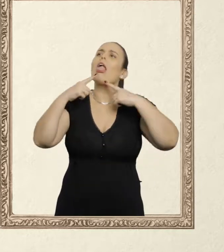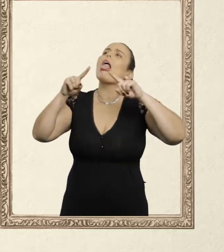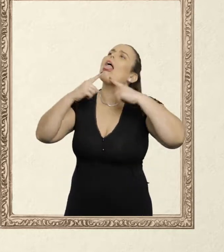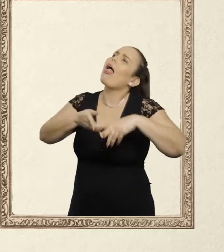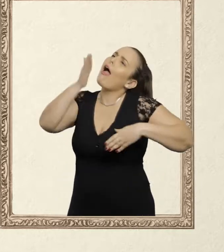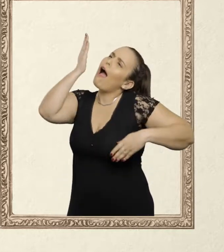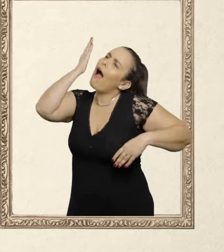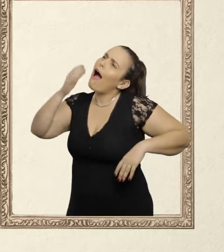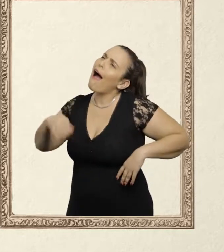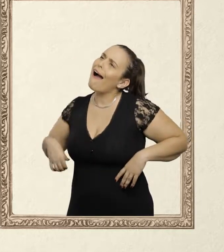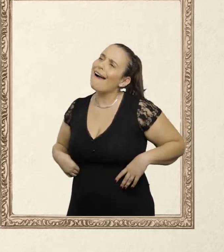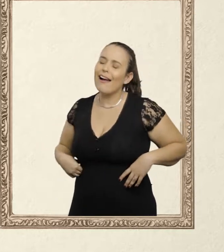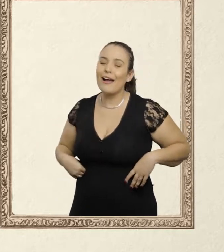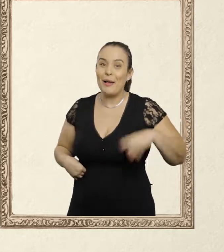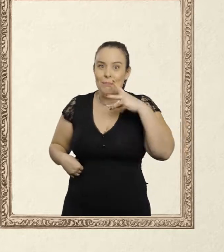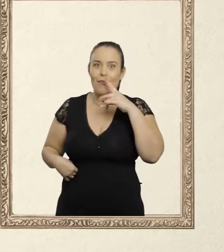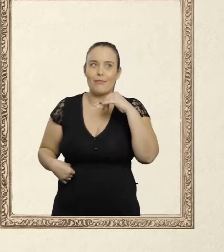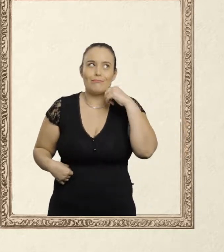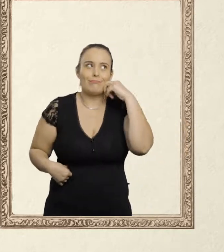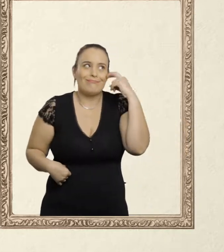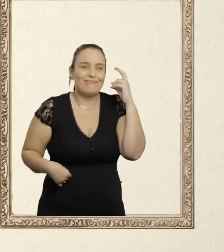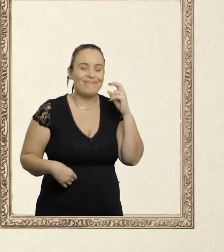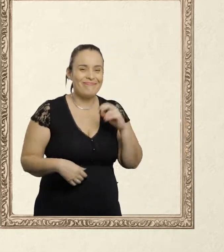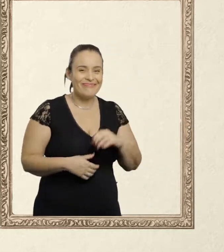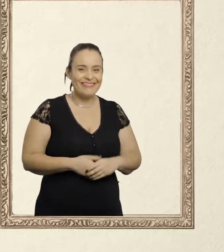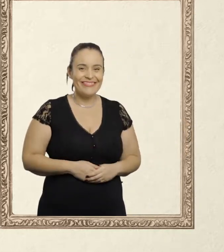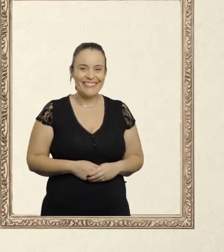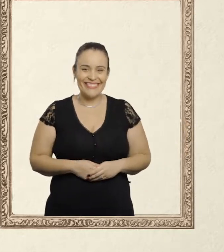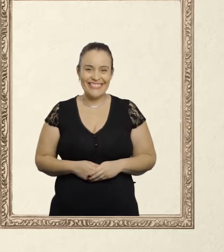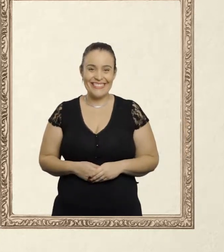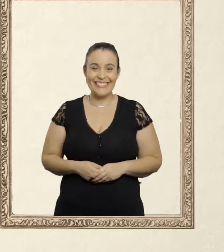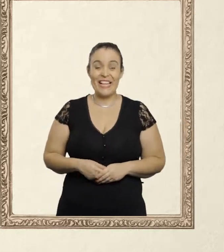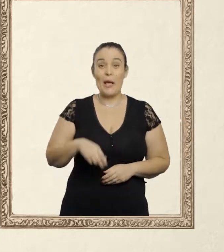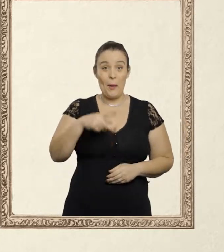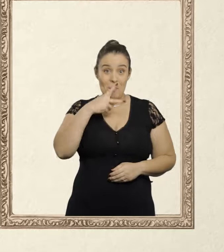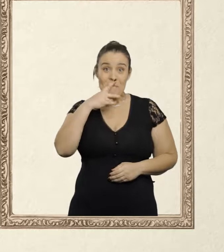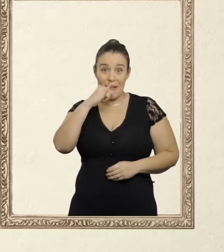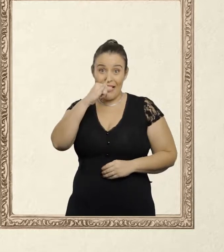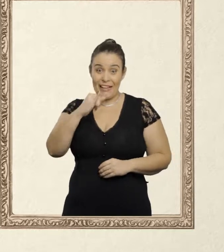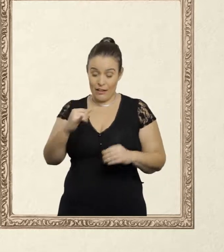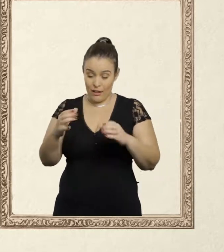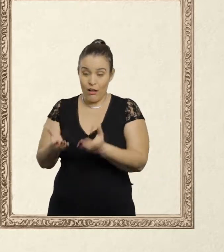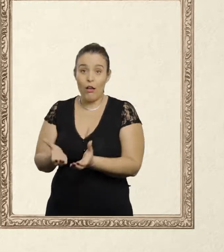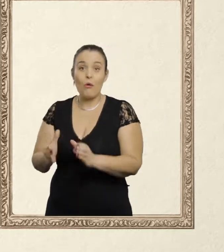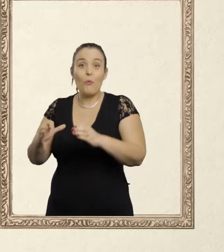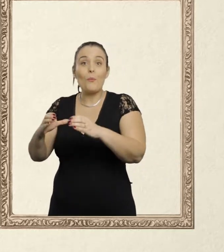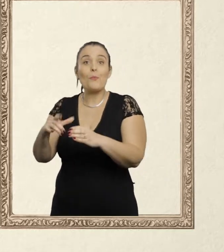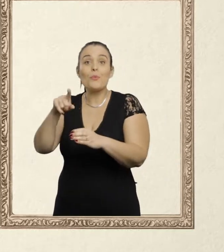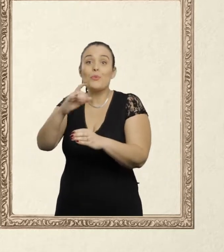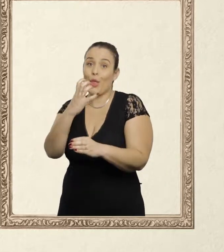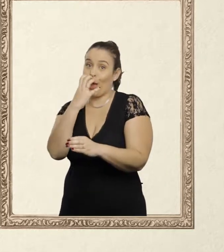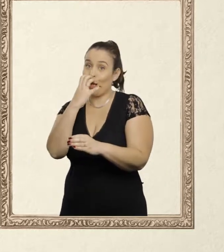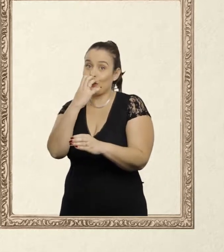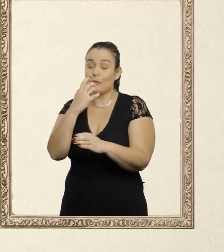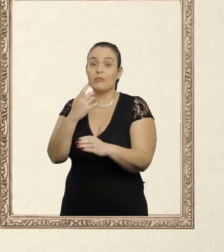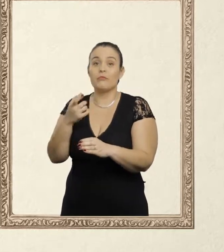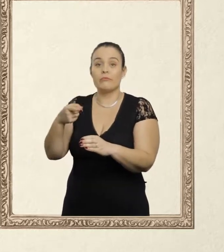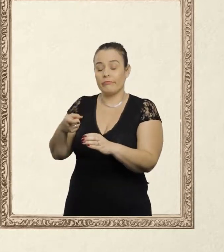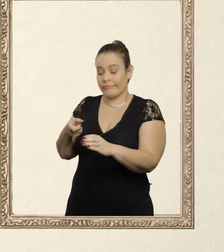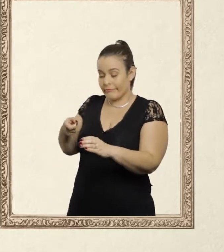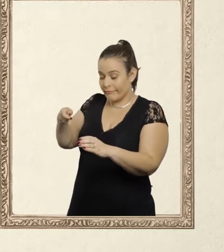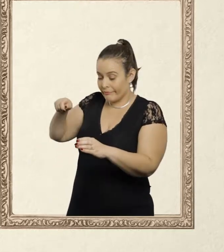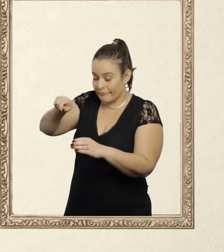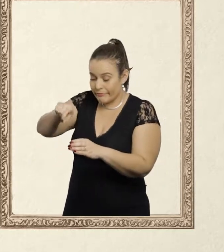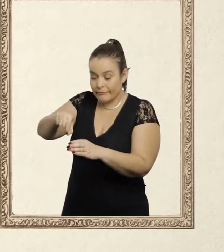graça. Então, ele fez uma brincadeira. O Sr. Darling colocou o remédio na tigela da Naná. O remédio era branco